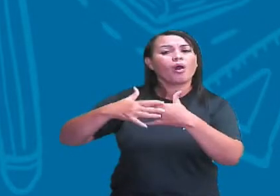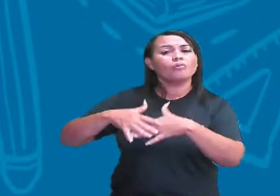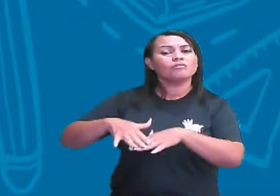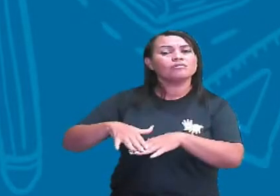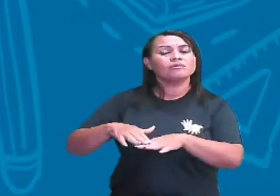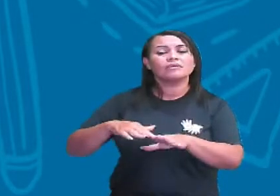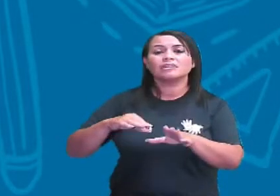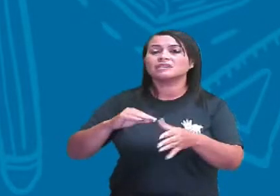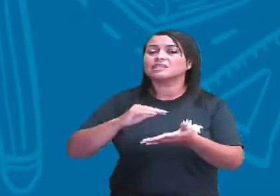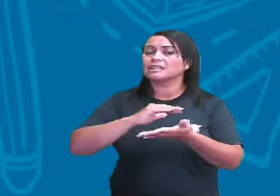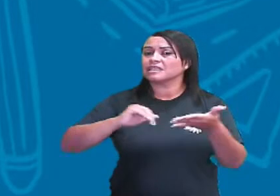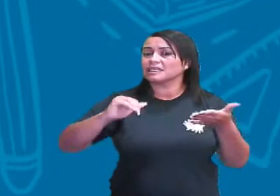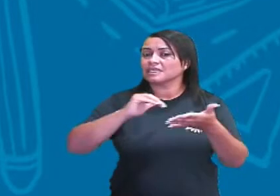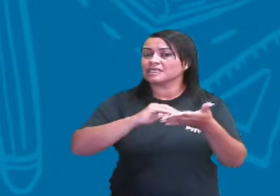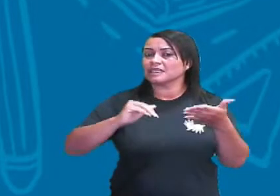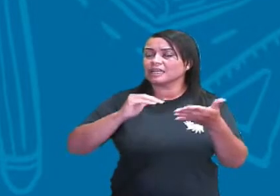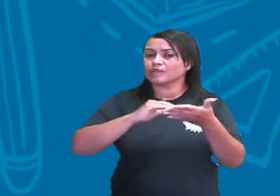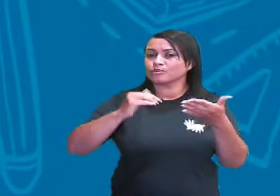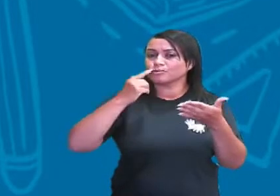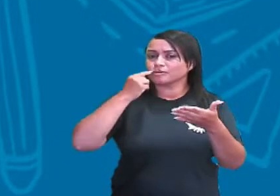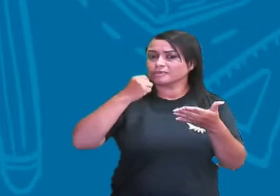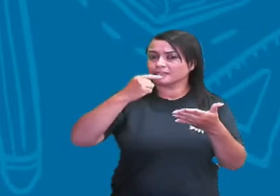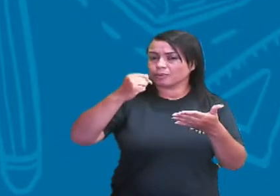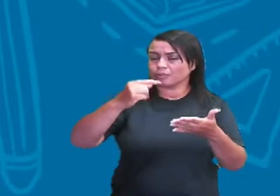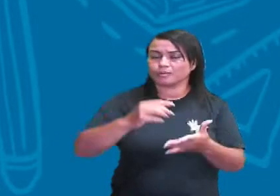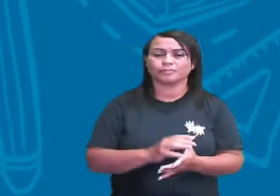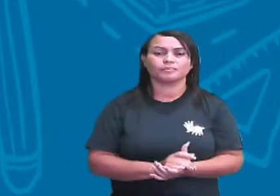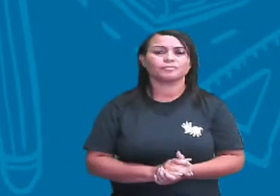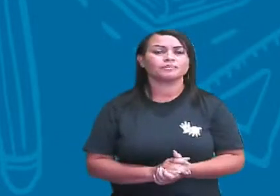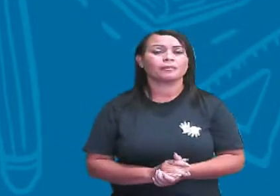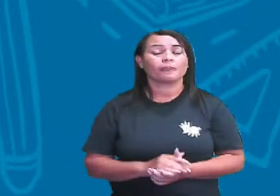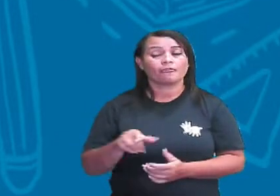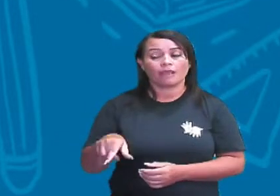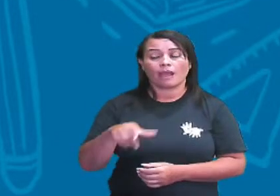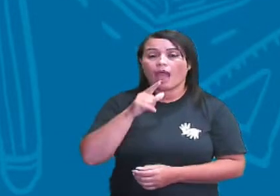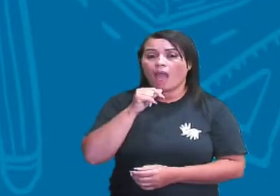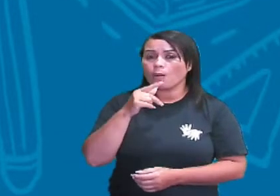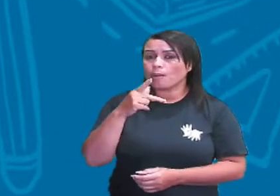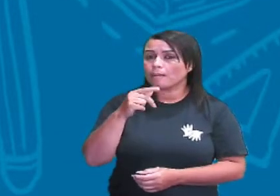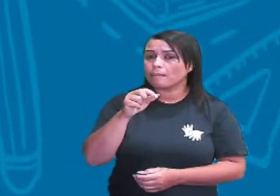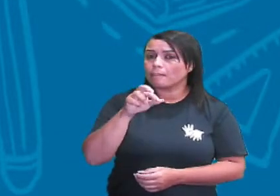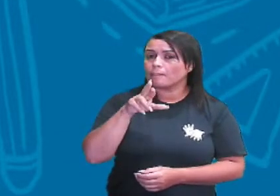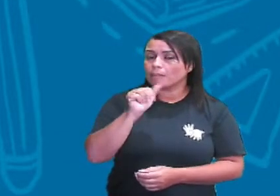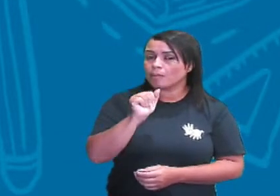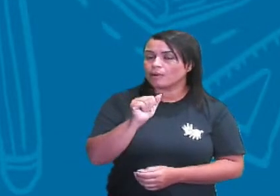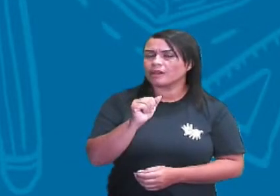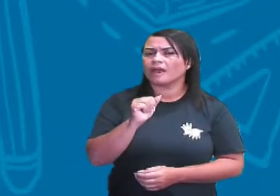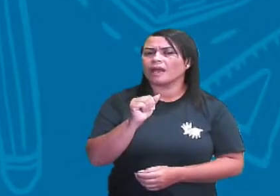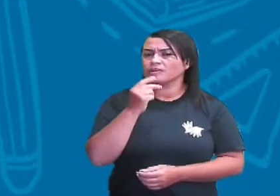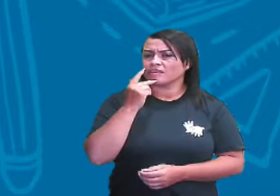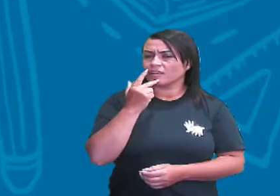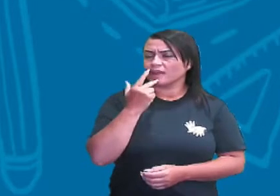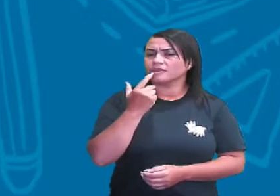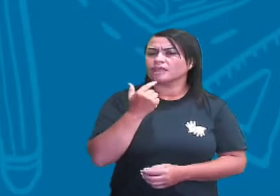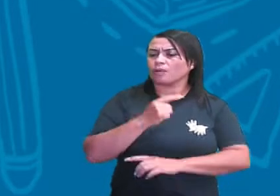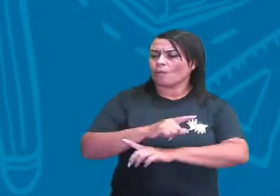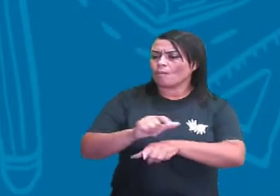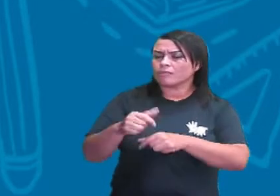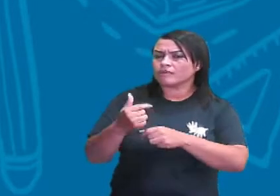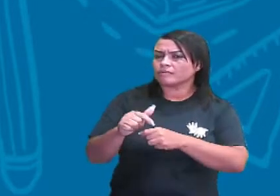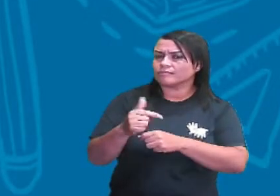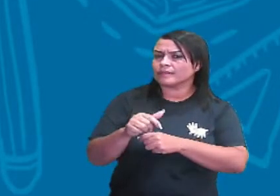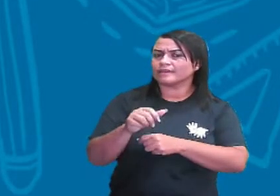sem sais. E aí você terá uma água pura. Essa água pura, ela é uma água, como falei para vocês, sem sais, mas